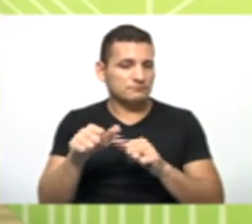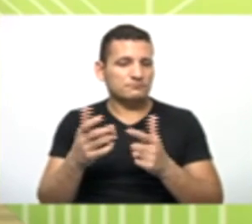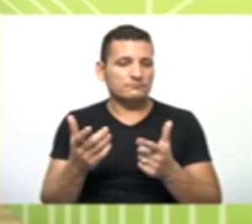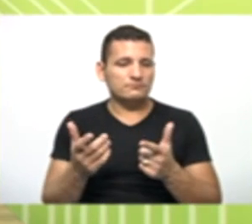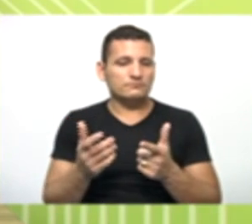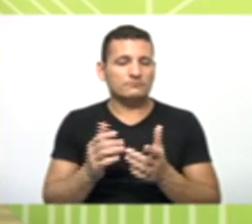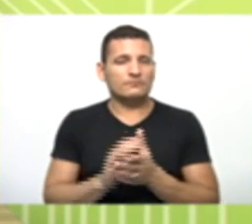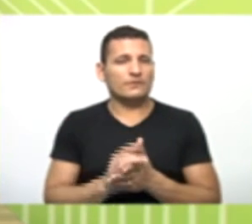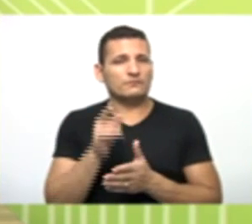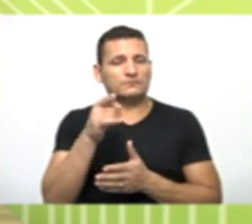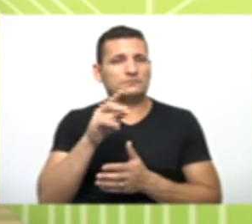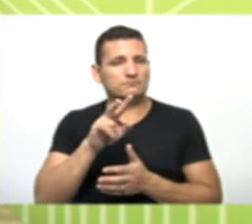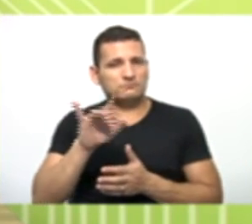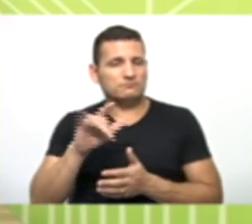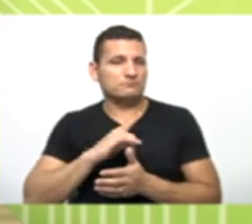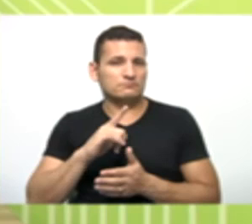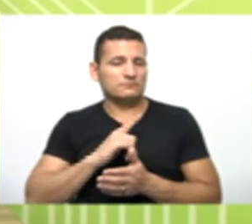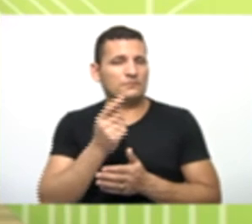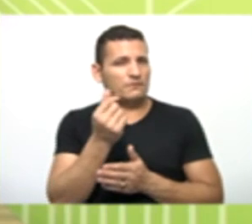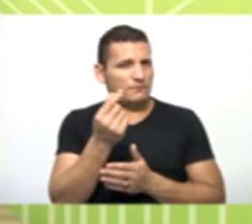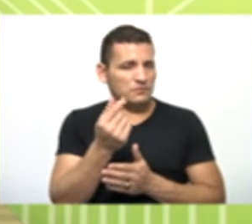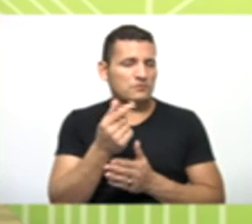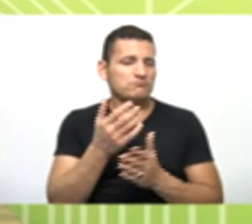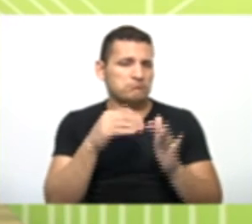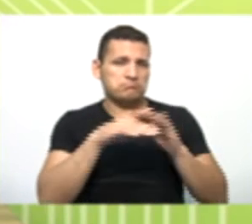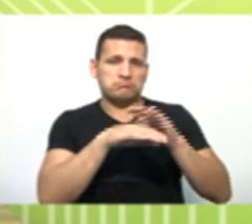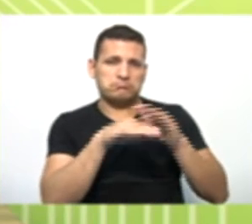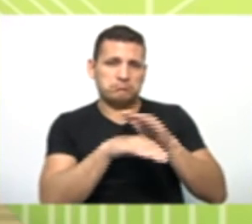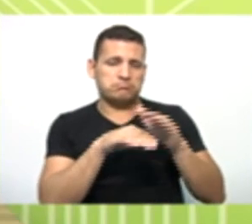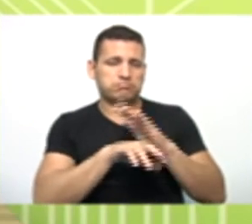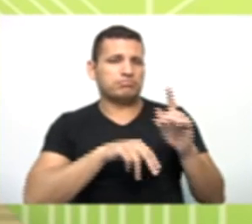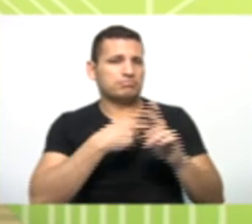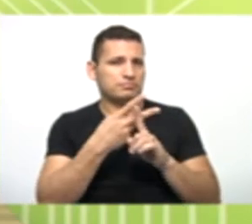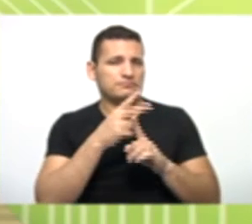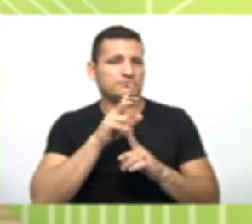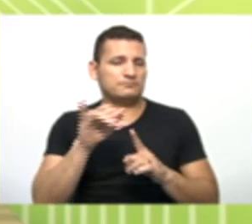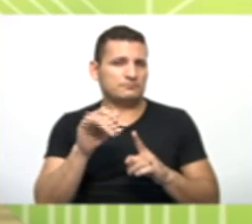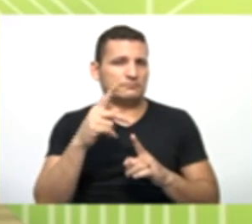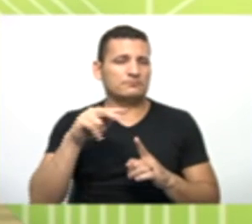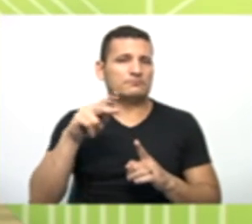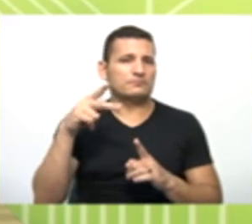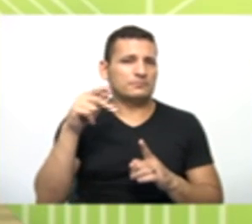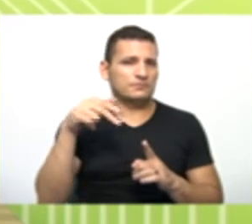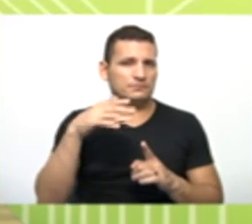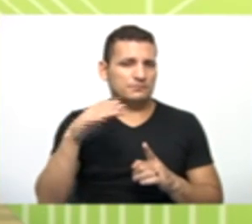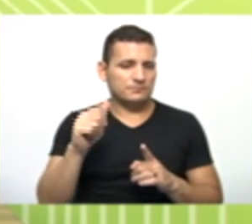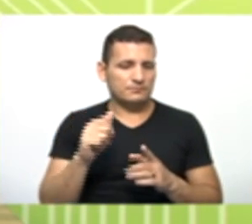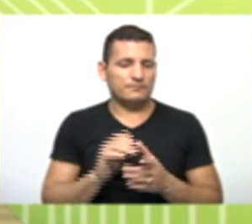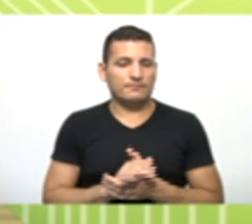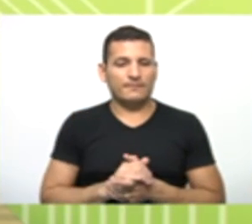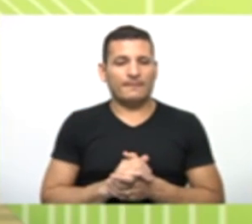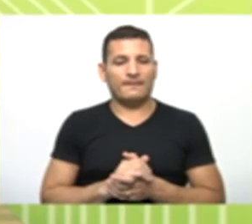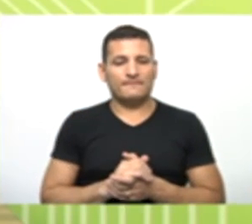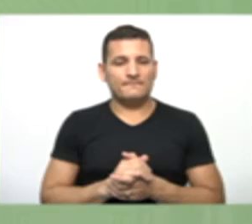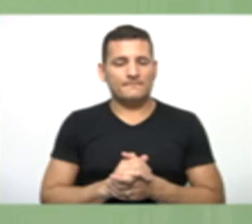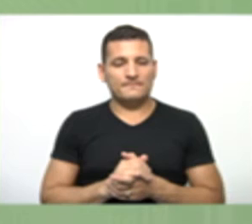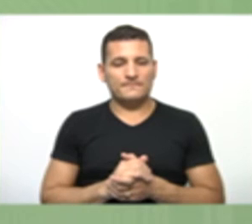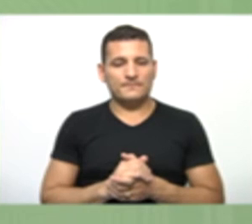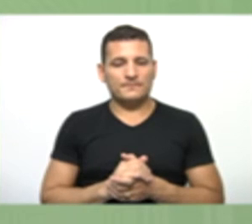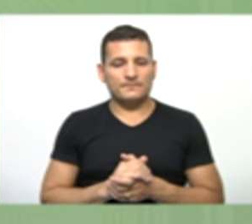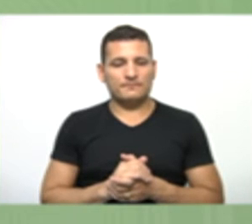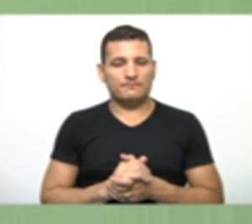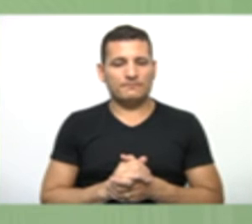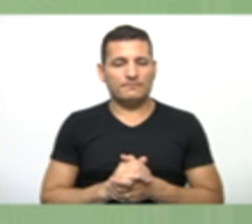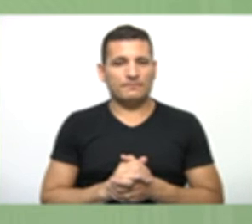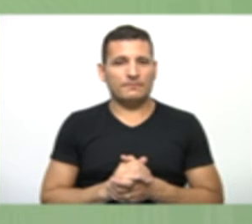galera, e aí você vai ter um valor considerável em uma poupança. Correto, Rafael? Exatamente. Muito bem.